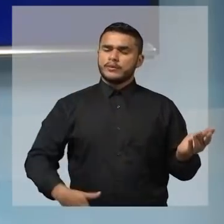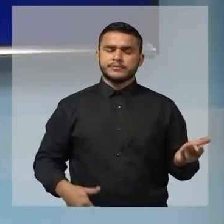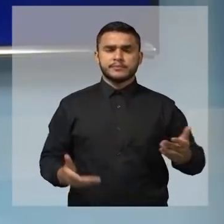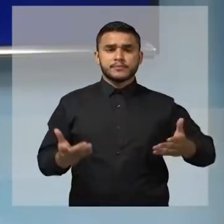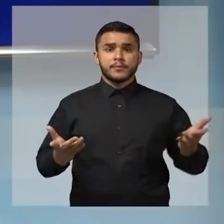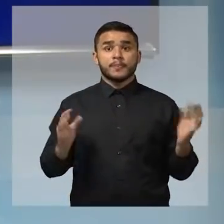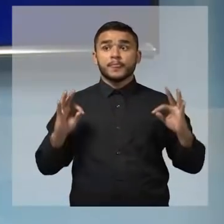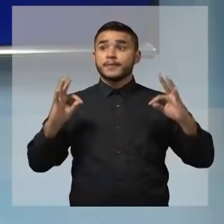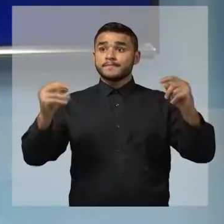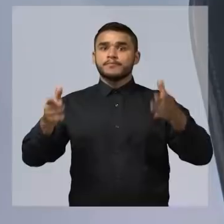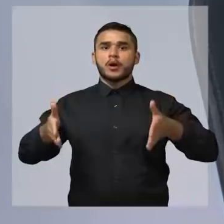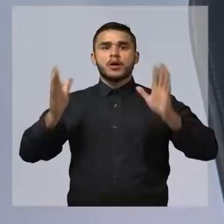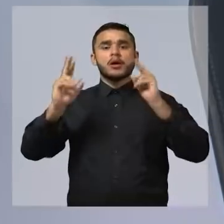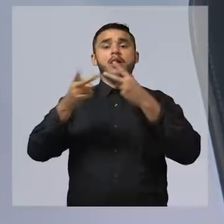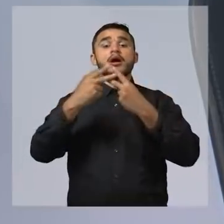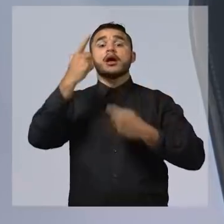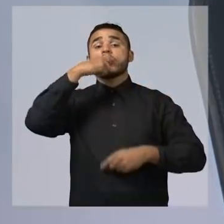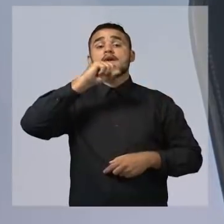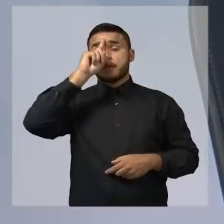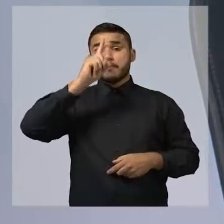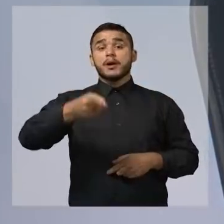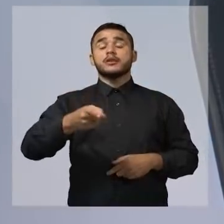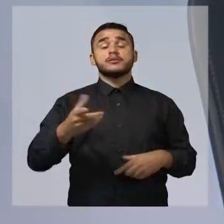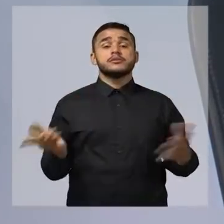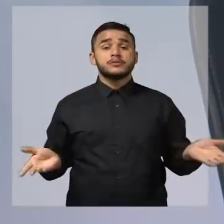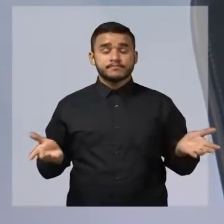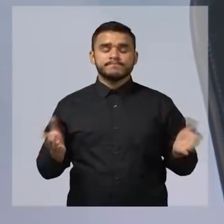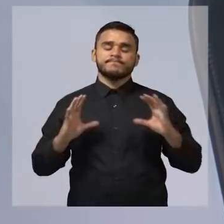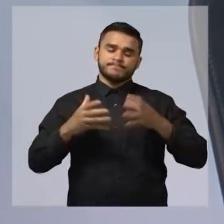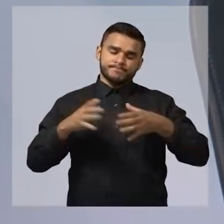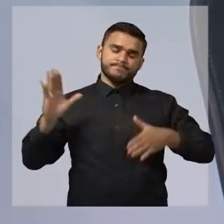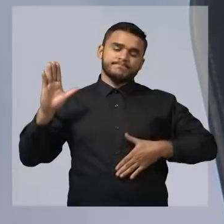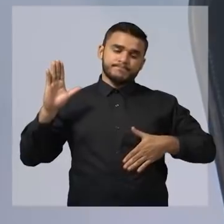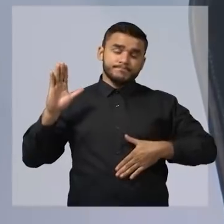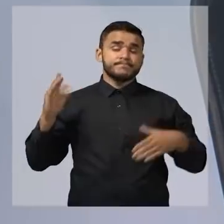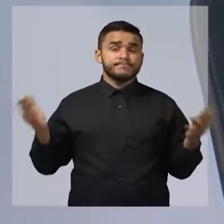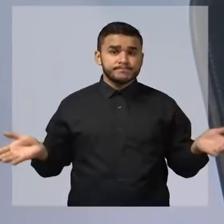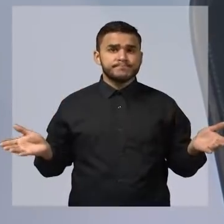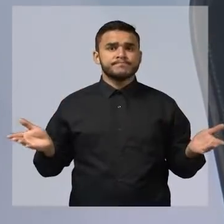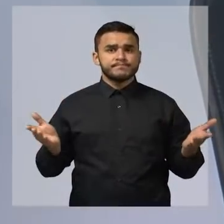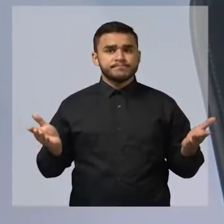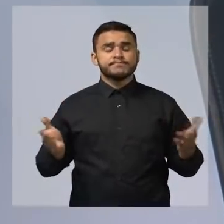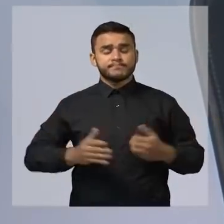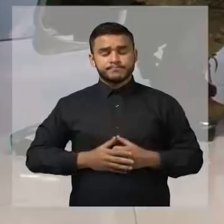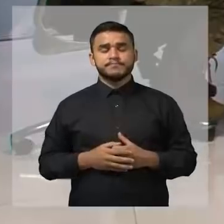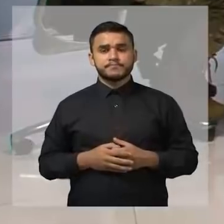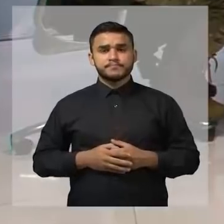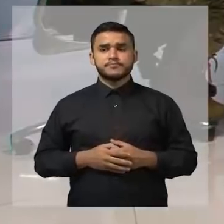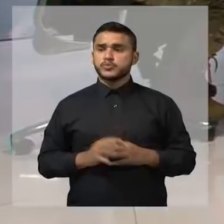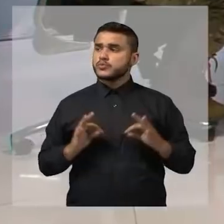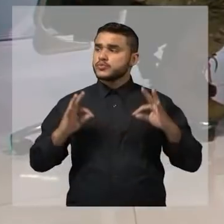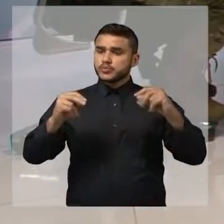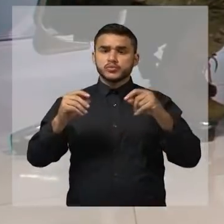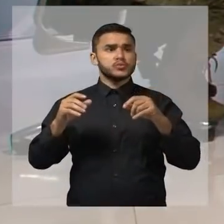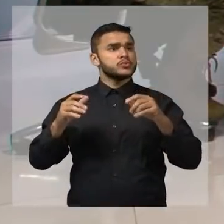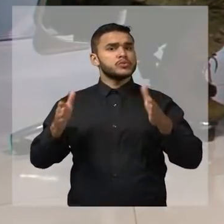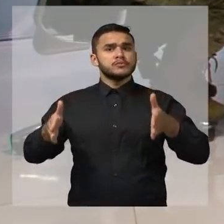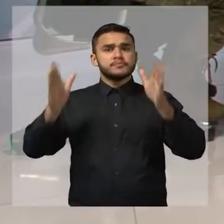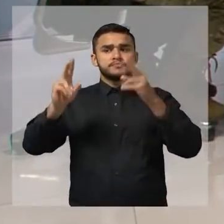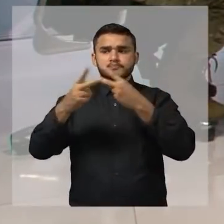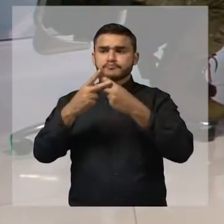todos estavam dominados não pelo estado, e sim comandados pelo crime organizado, pelas facções.